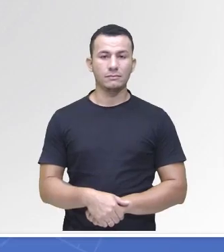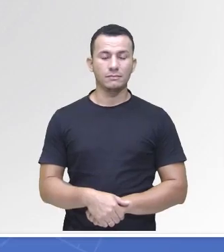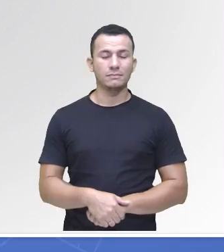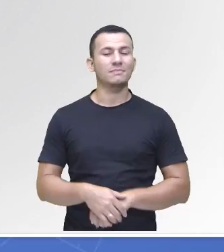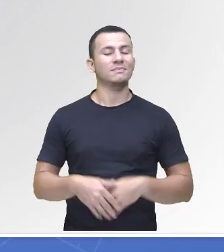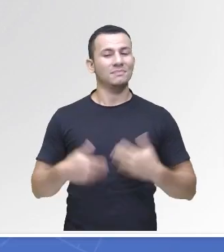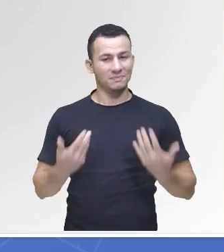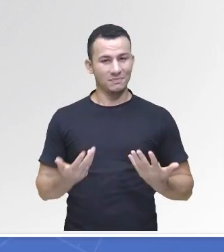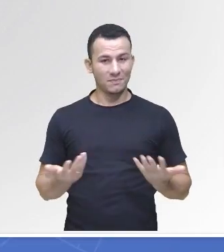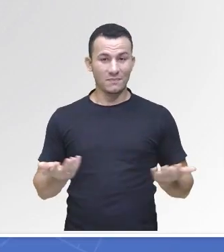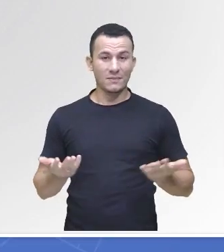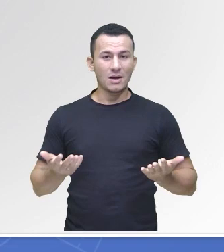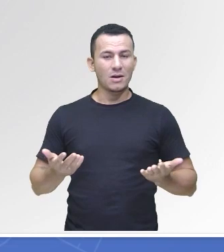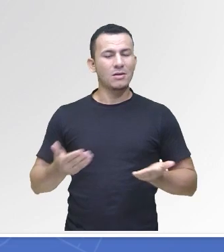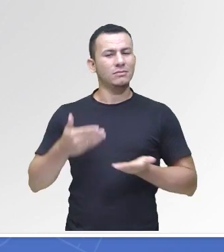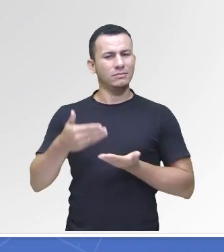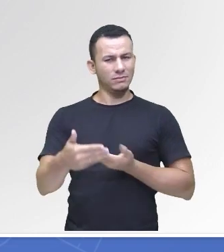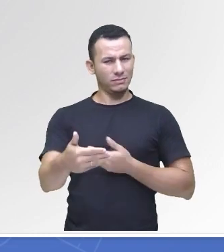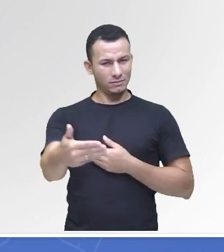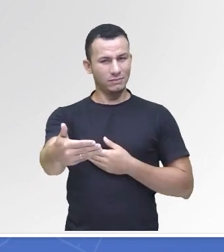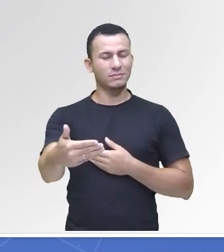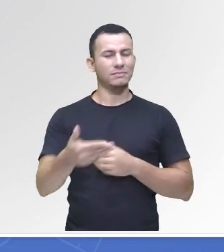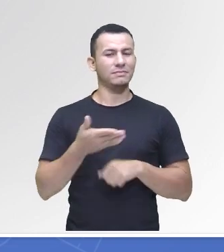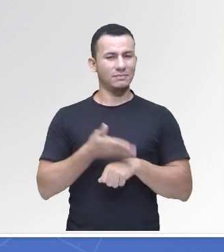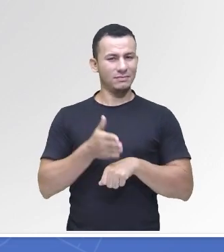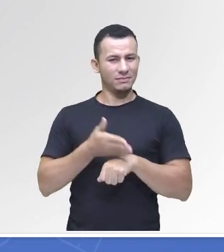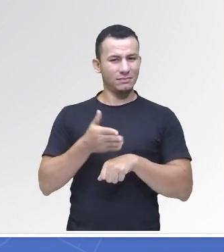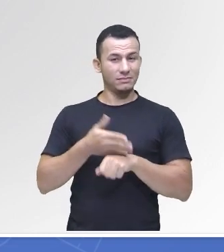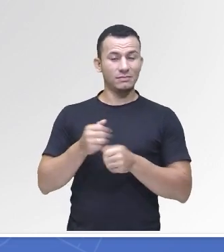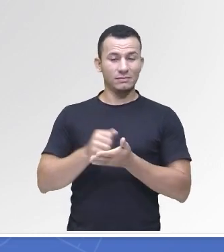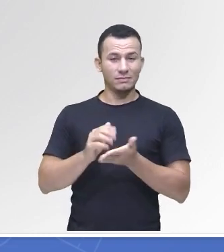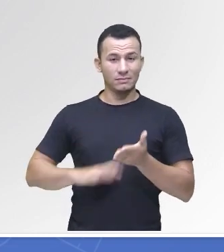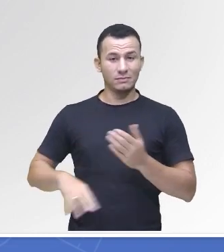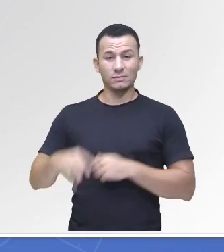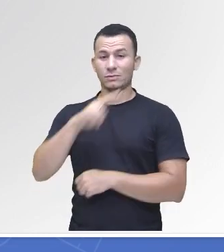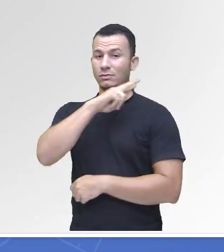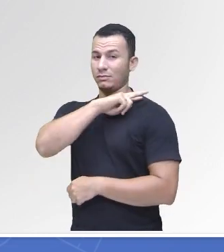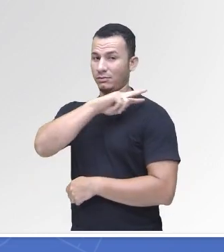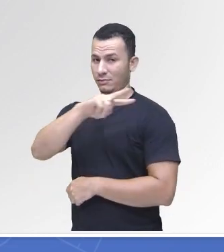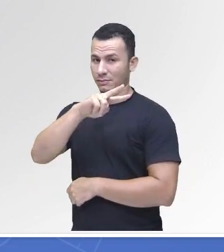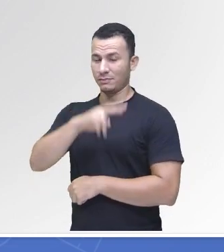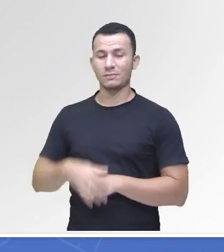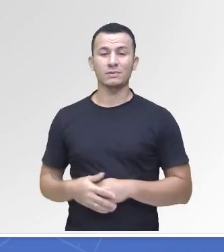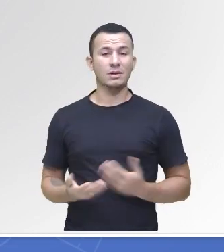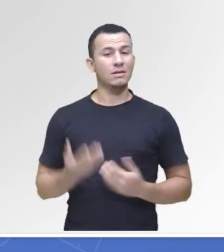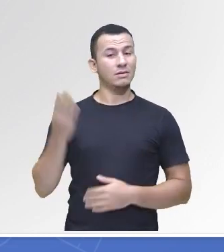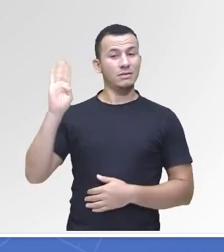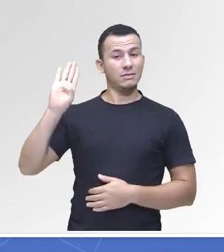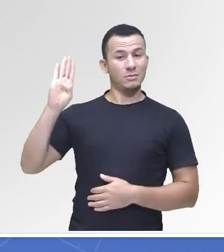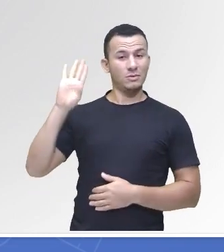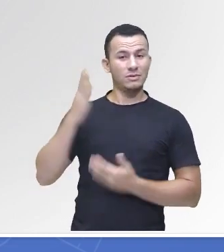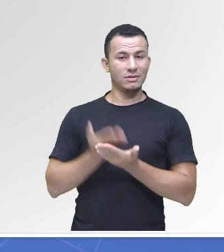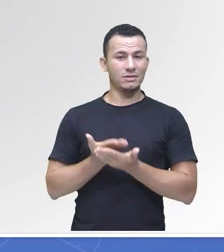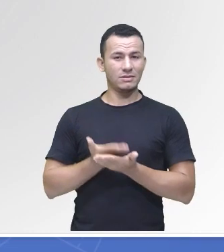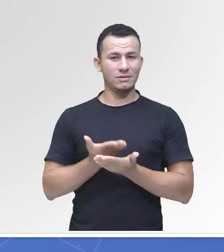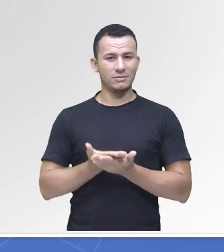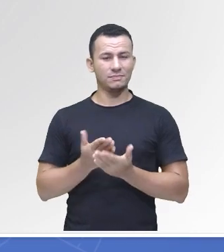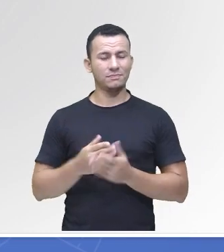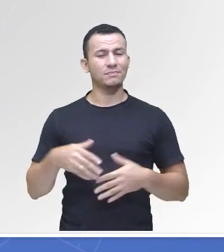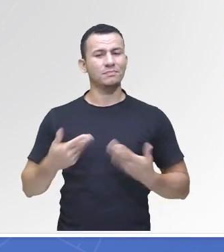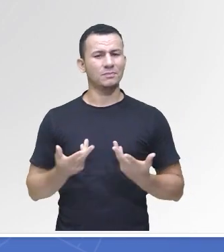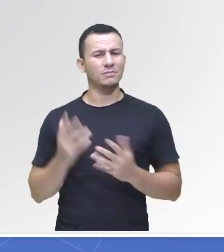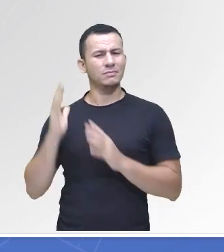Muito bem, né? Então vamos continuar aí o nosso praticando no segundo ano, agora com biologia, né? Então a gente